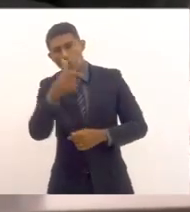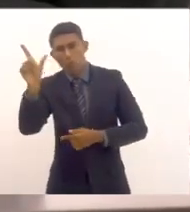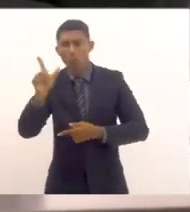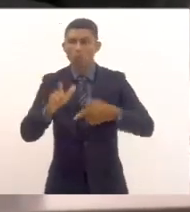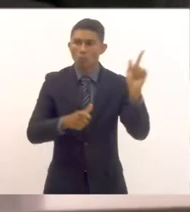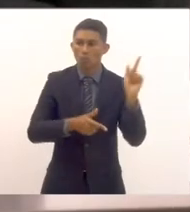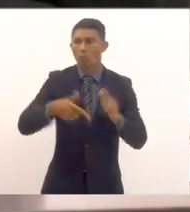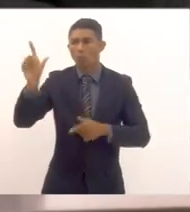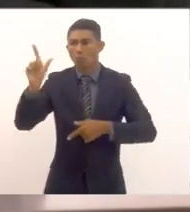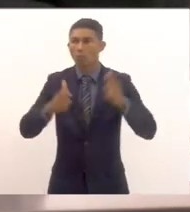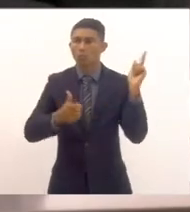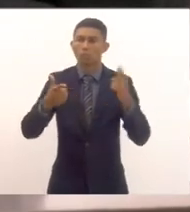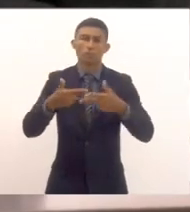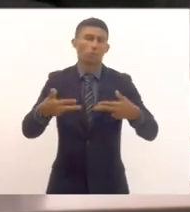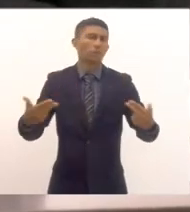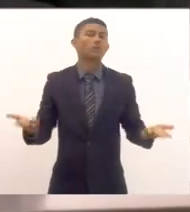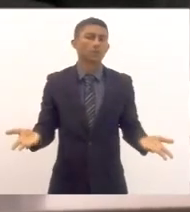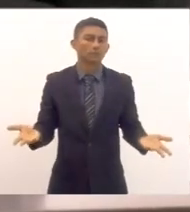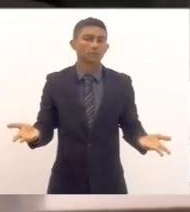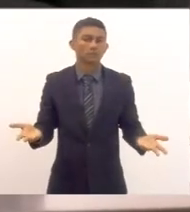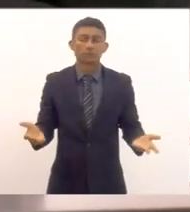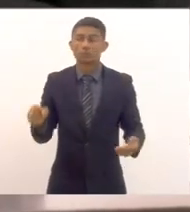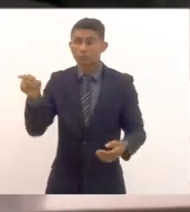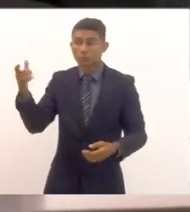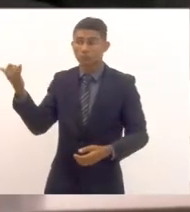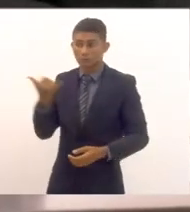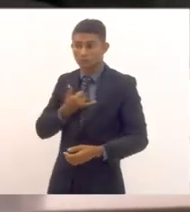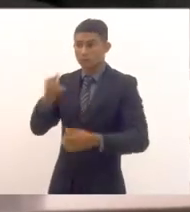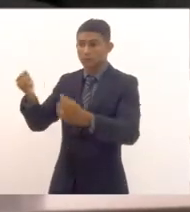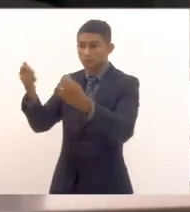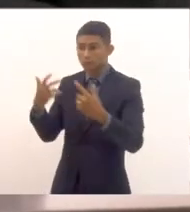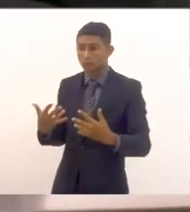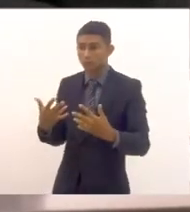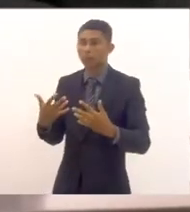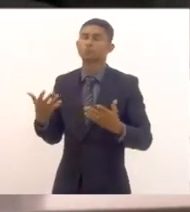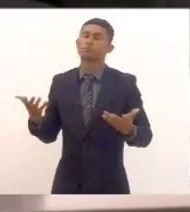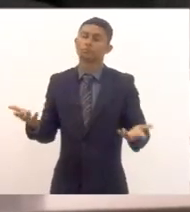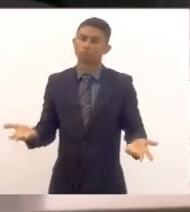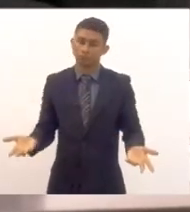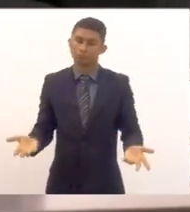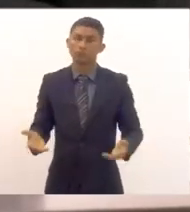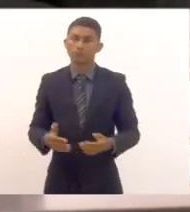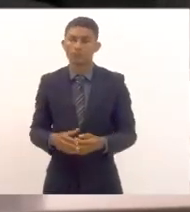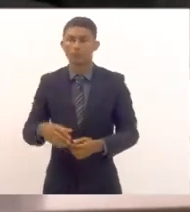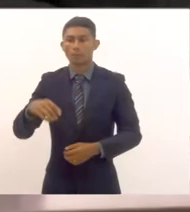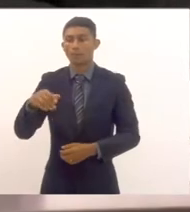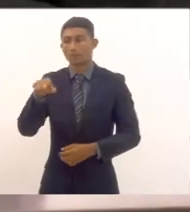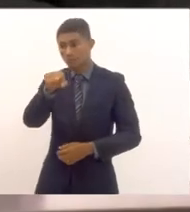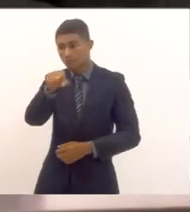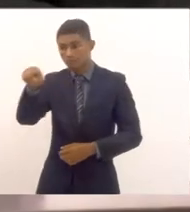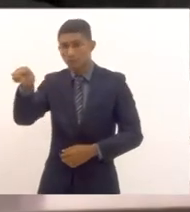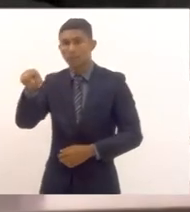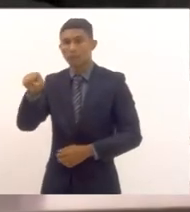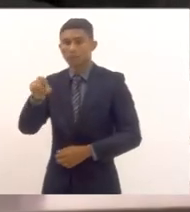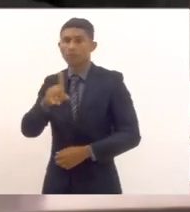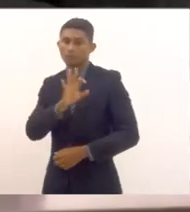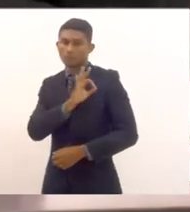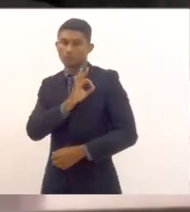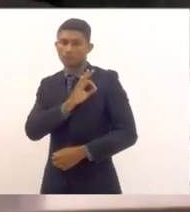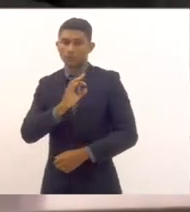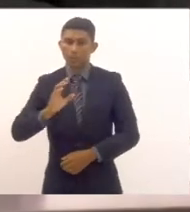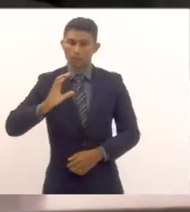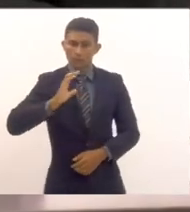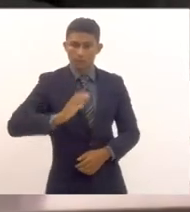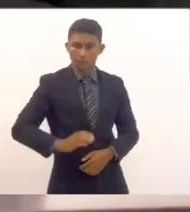dormente calha de drenagem do mais baixo como soube apontou essa esse caminho né a essa CB que está sendo feito pela Polícia